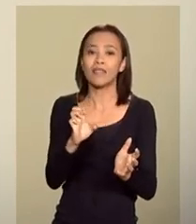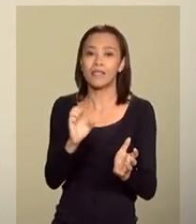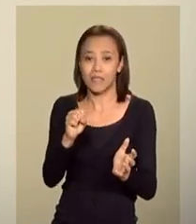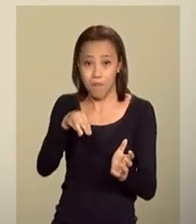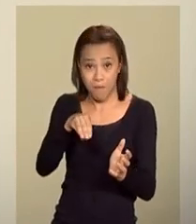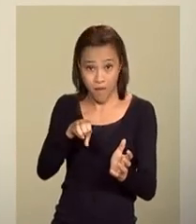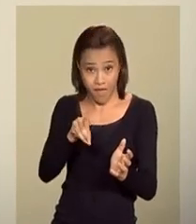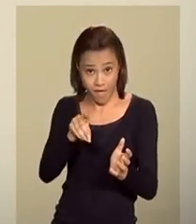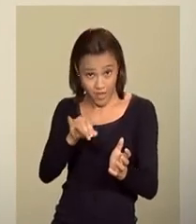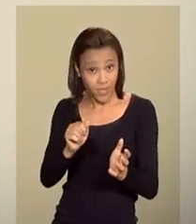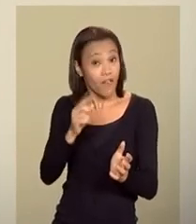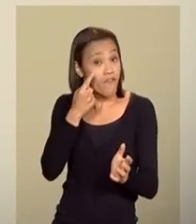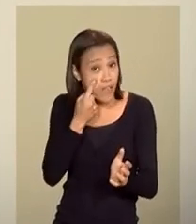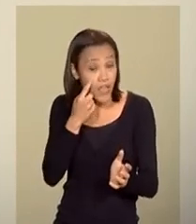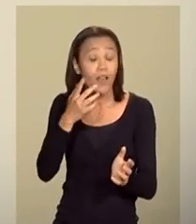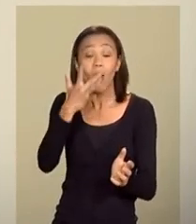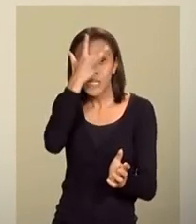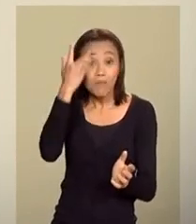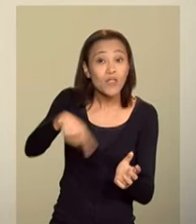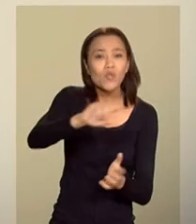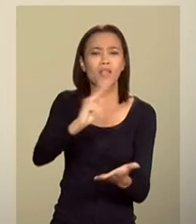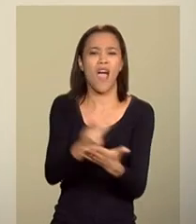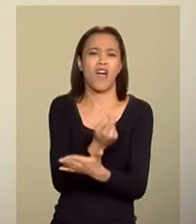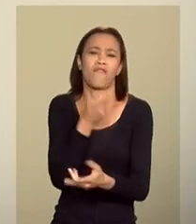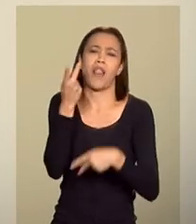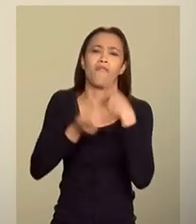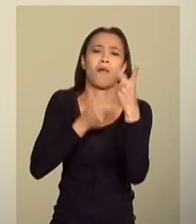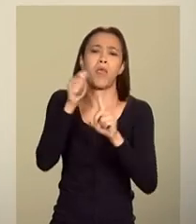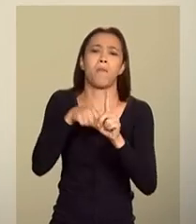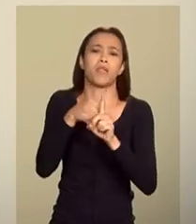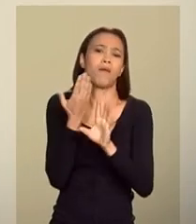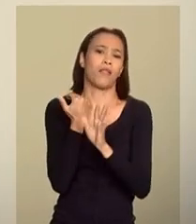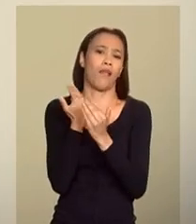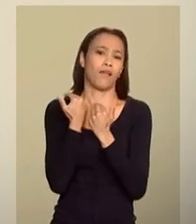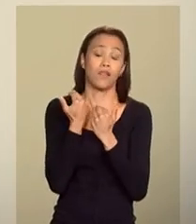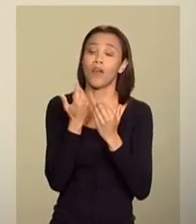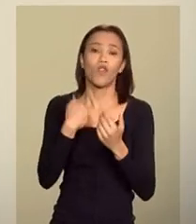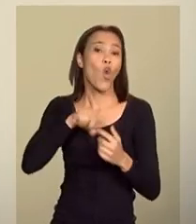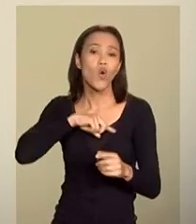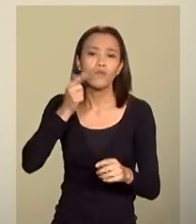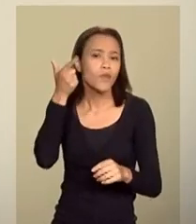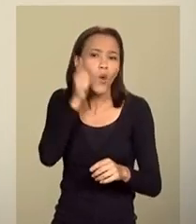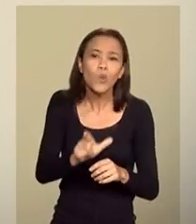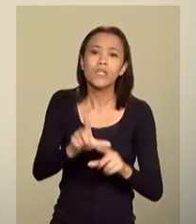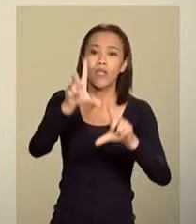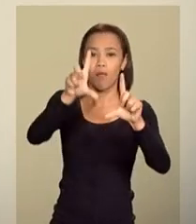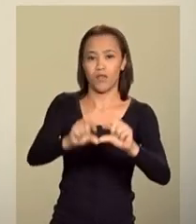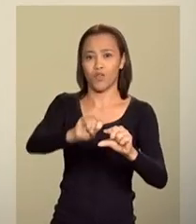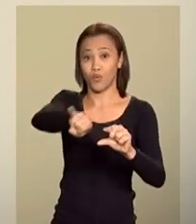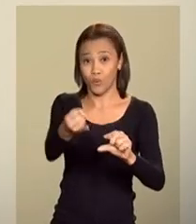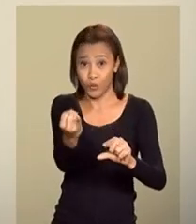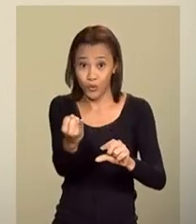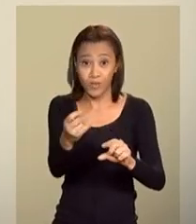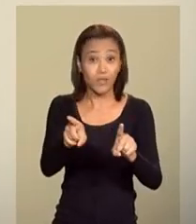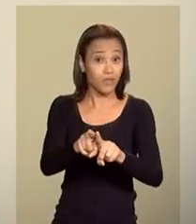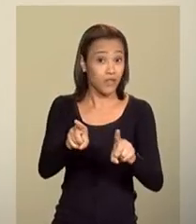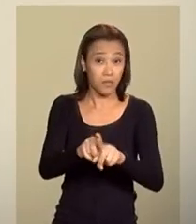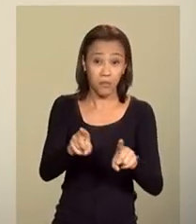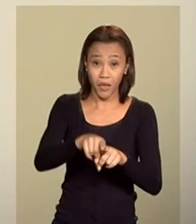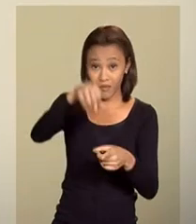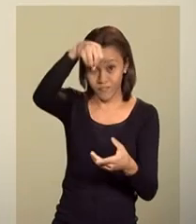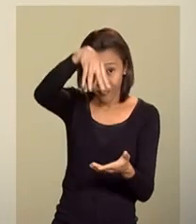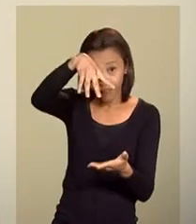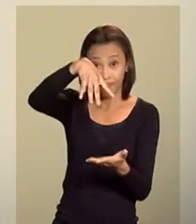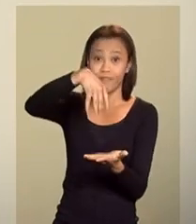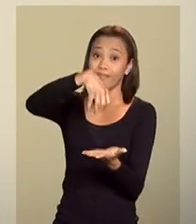vendo como erraram os que diziam meses atrás que não iríamos conseguir baixar os juros nem o custo da energia